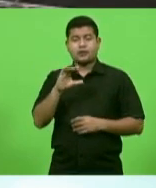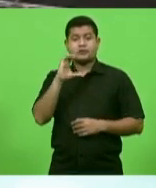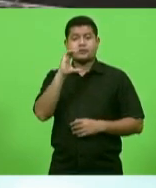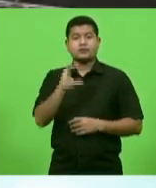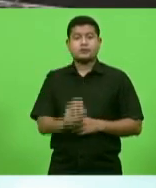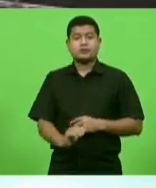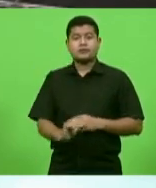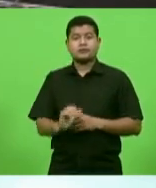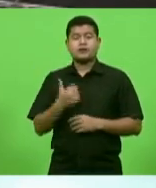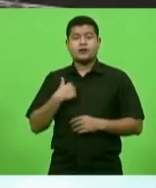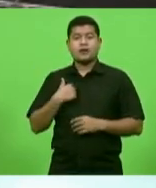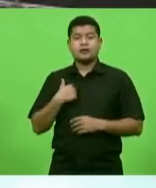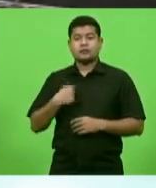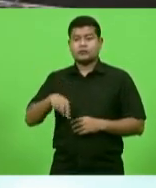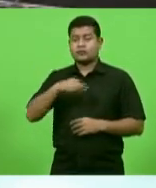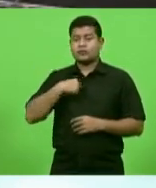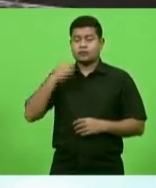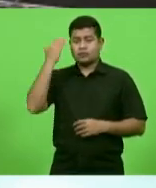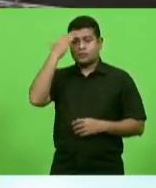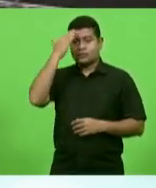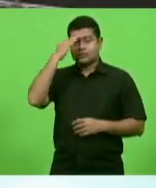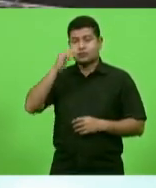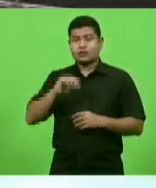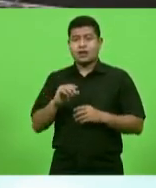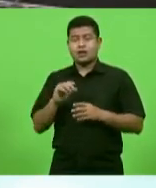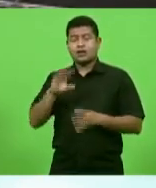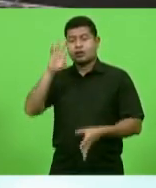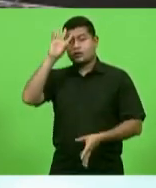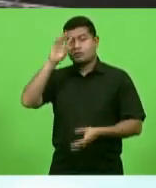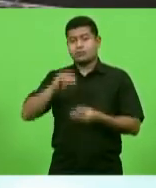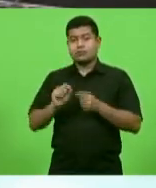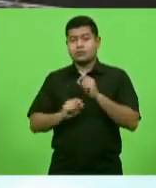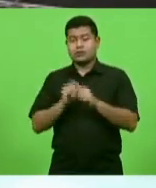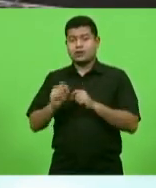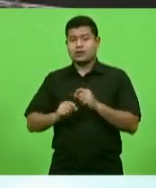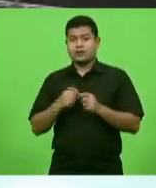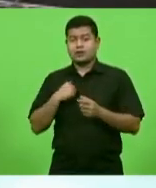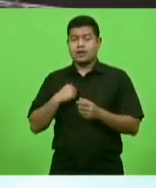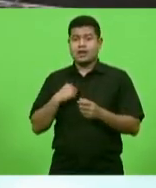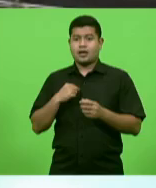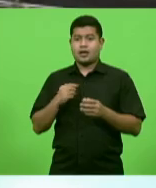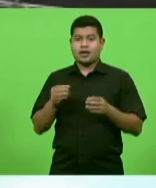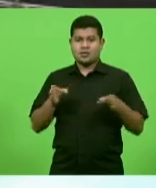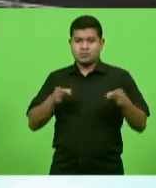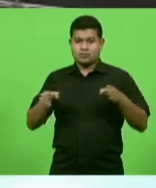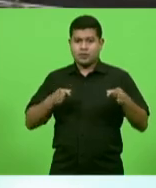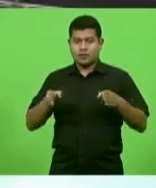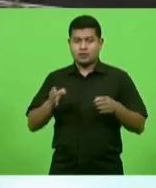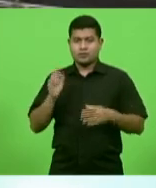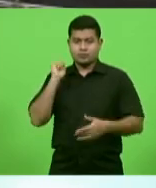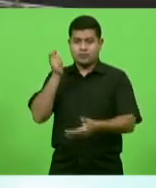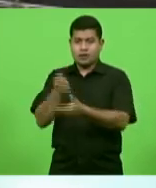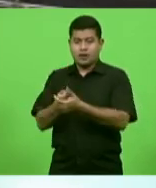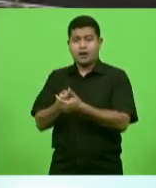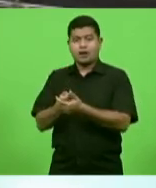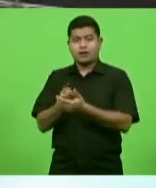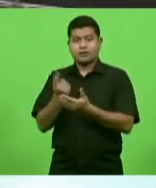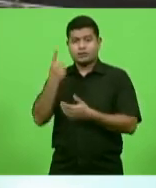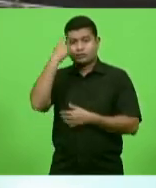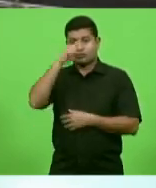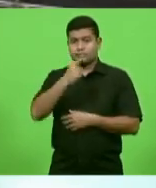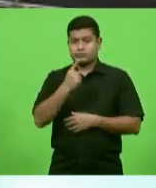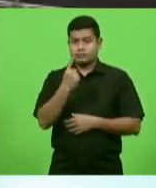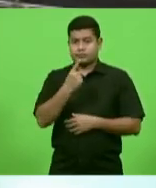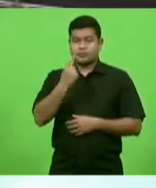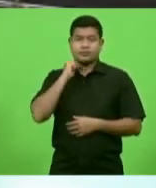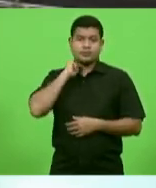concluir sem sombra de dúvidas que na época do pagamento realizado em favor da empresa feita Mary dia